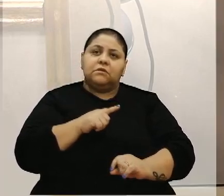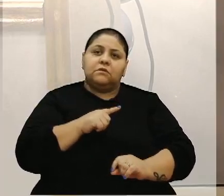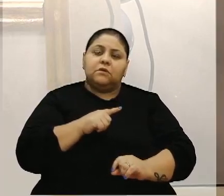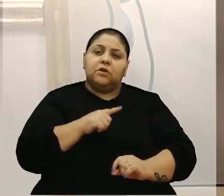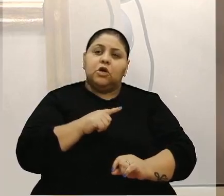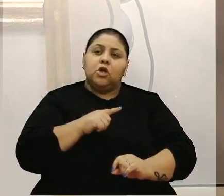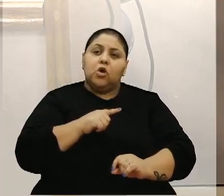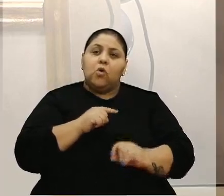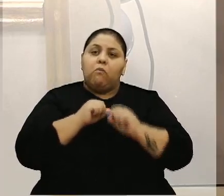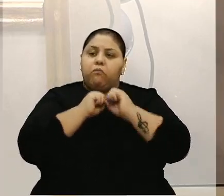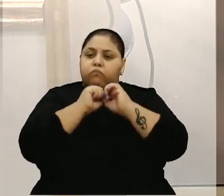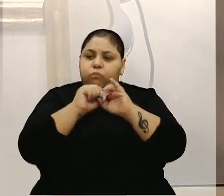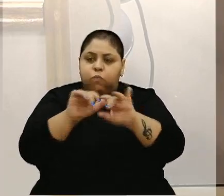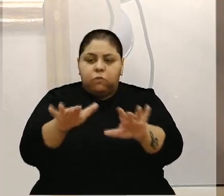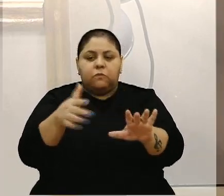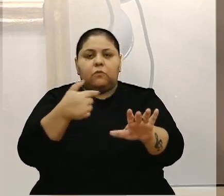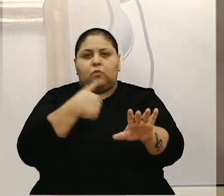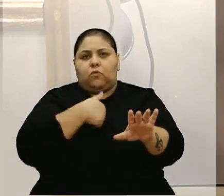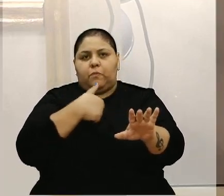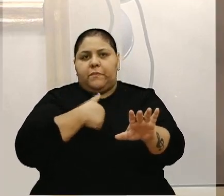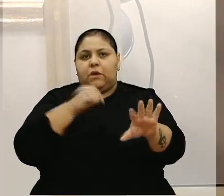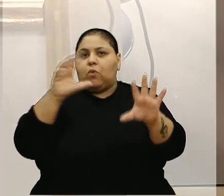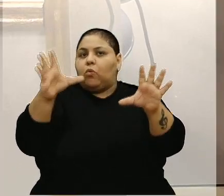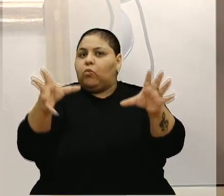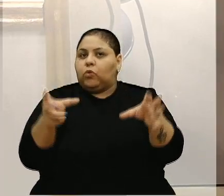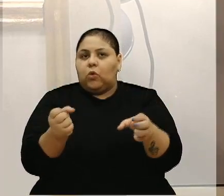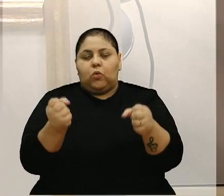compartilhou comigo, compartilhou com todos,